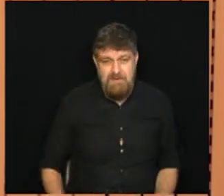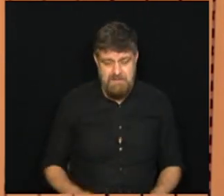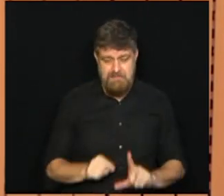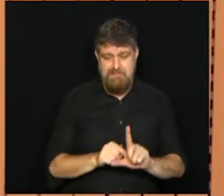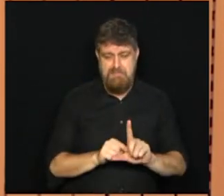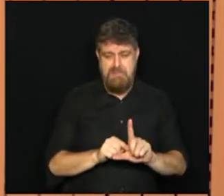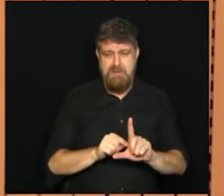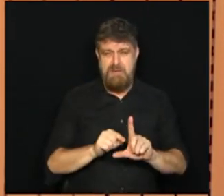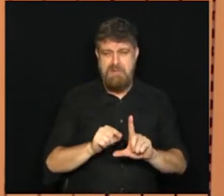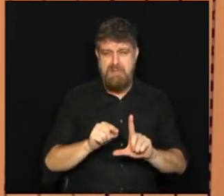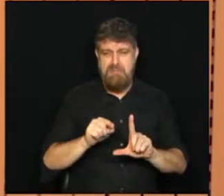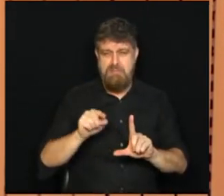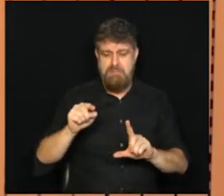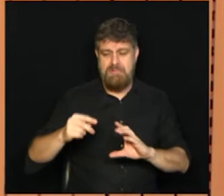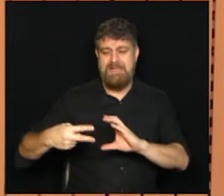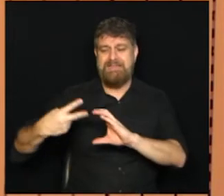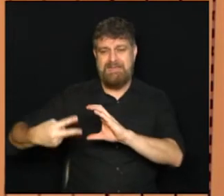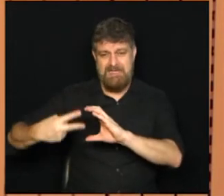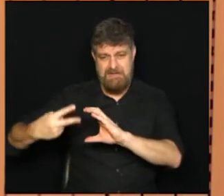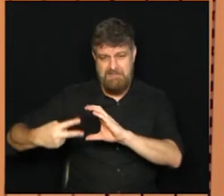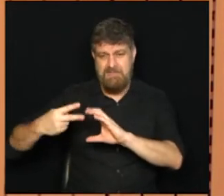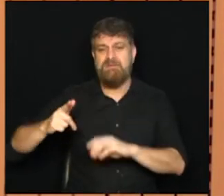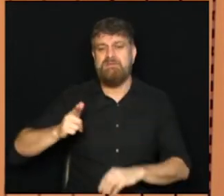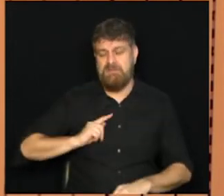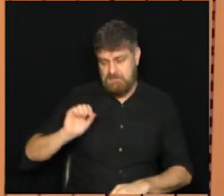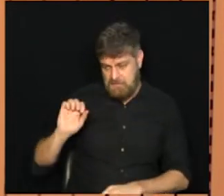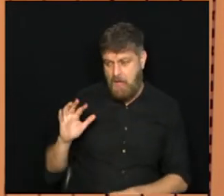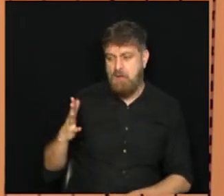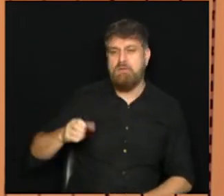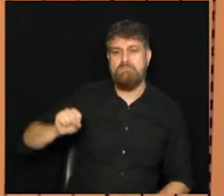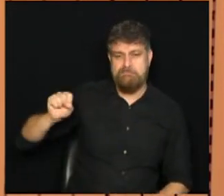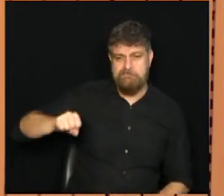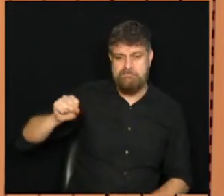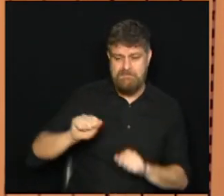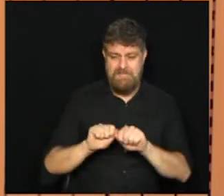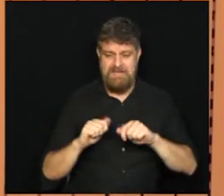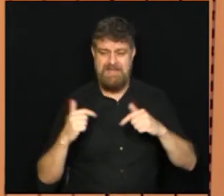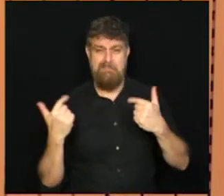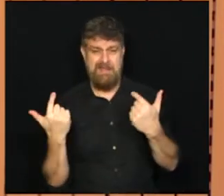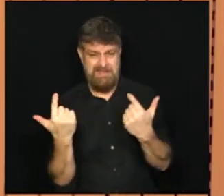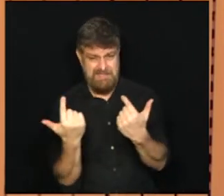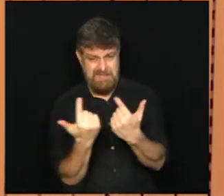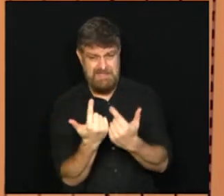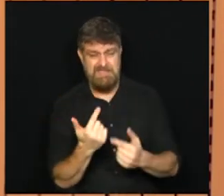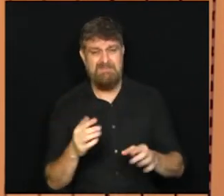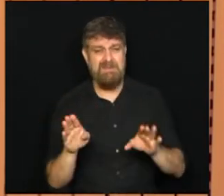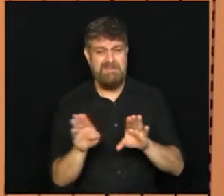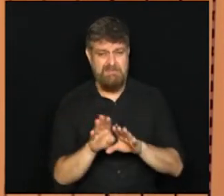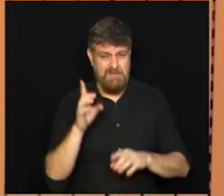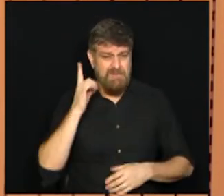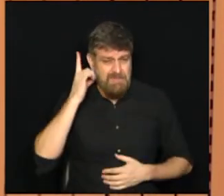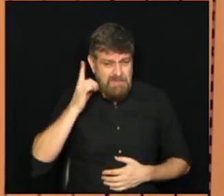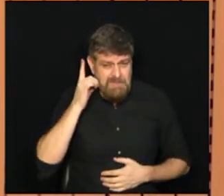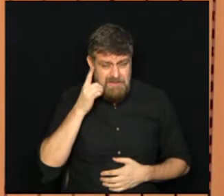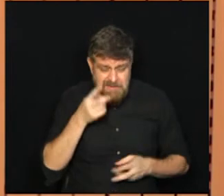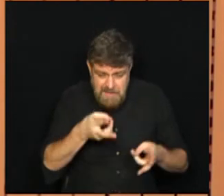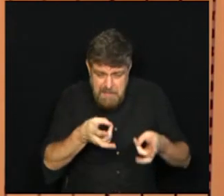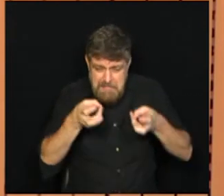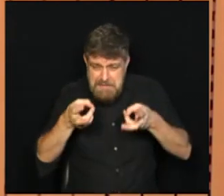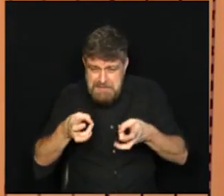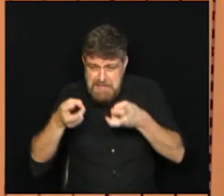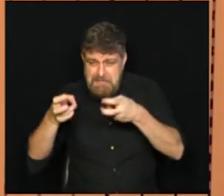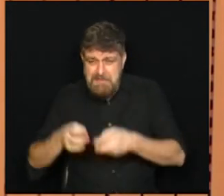das câmaras municipais, das assembleias legislativas. Então, a gente precisa,